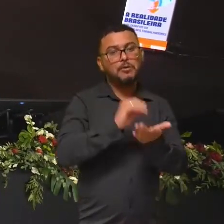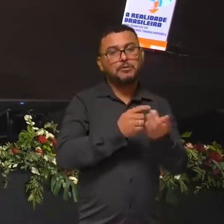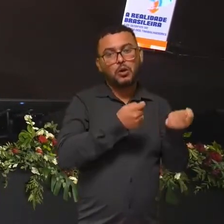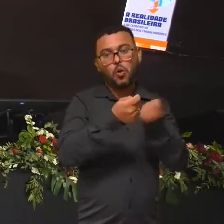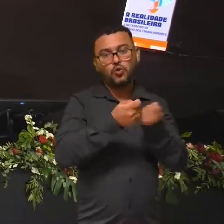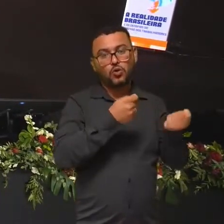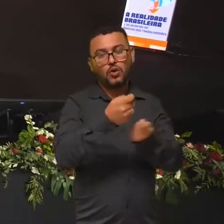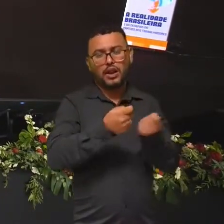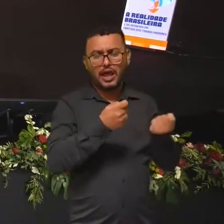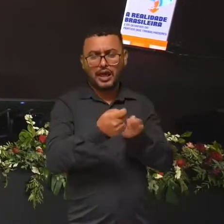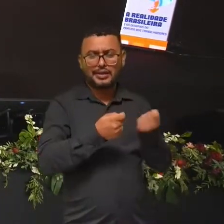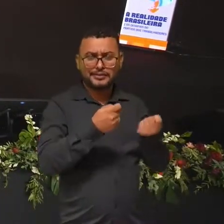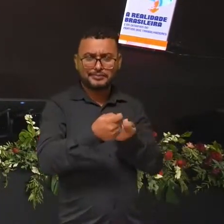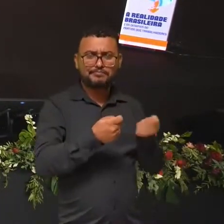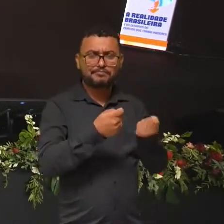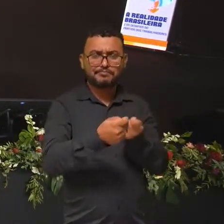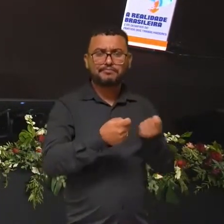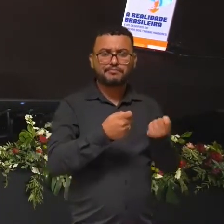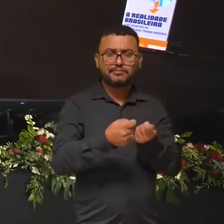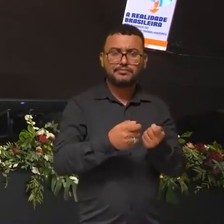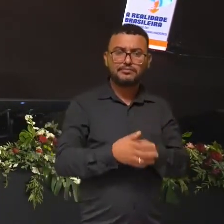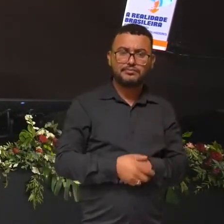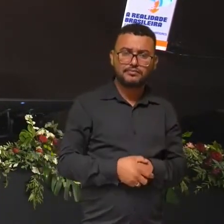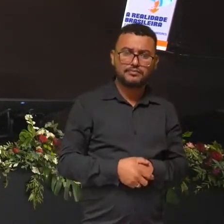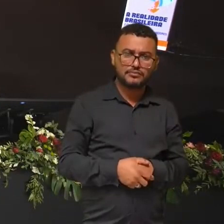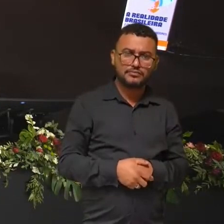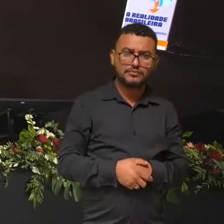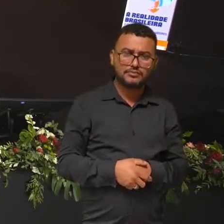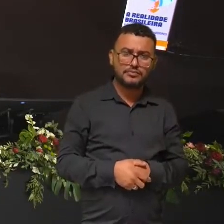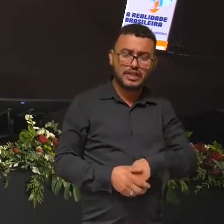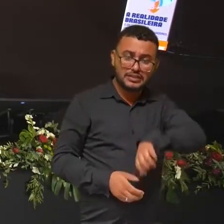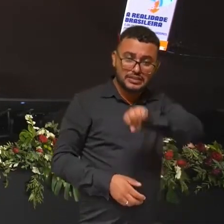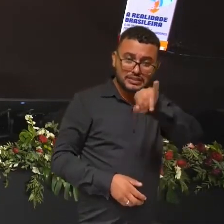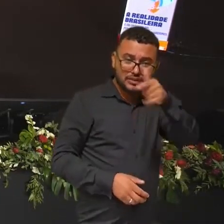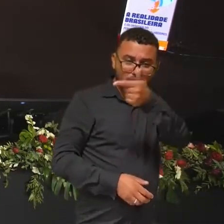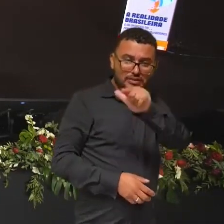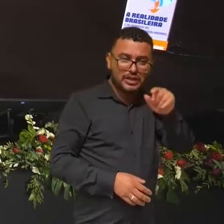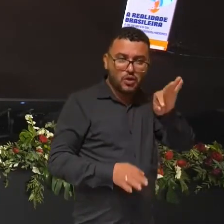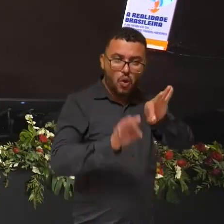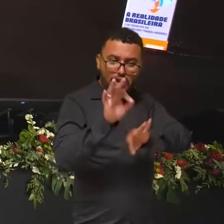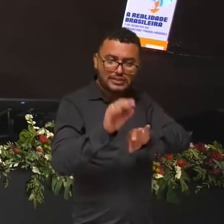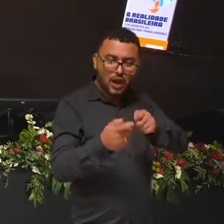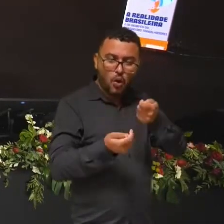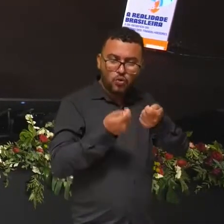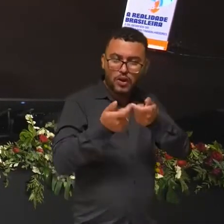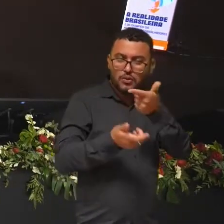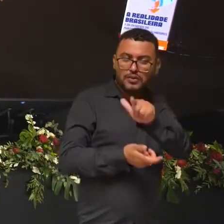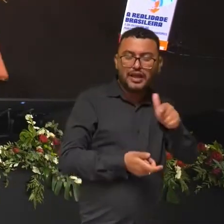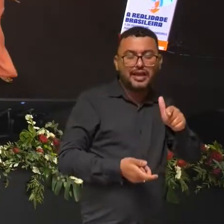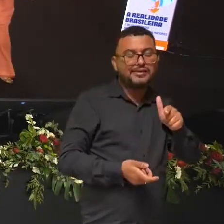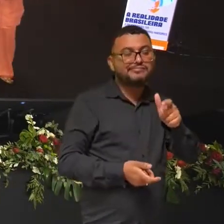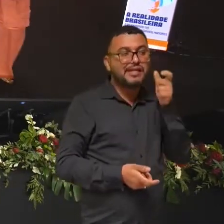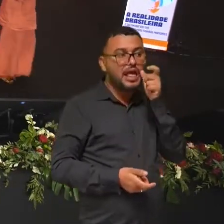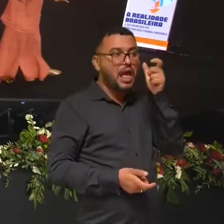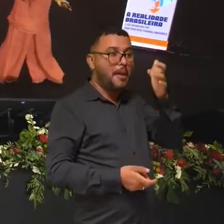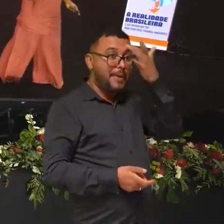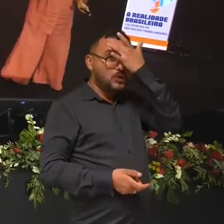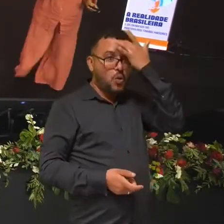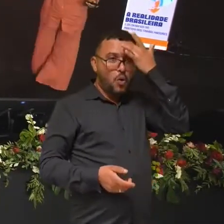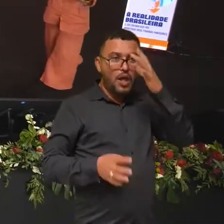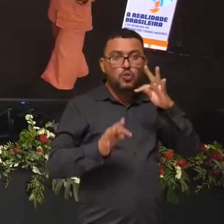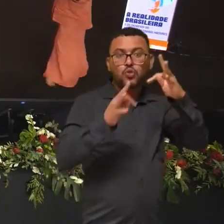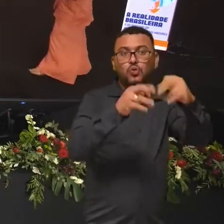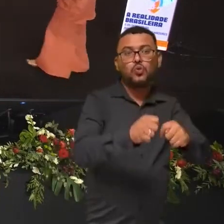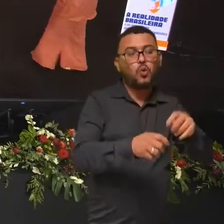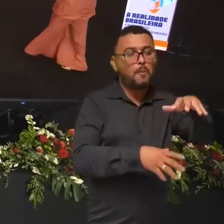que é percebido como fora do controle, tem interesse. Isso pauta todo mundo em todos os espaços. E aí tem